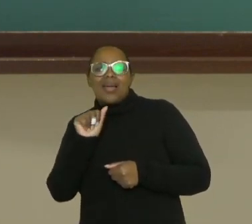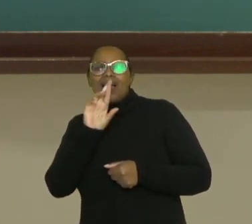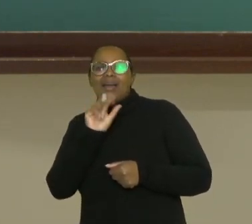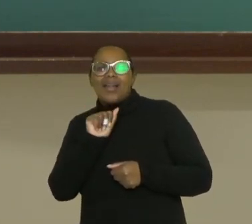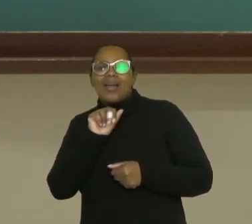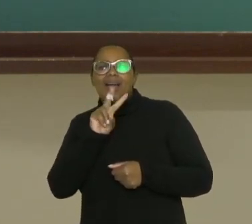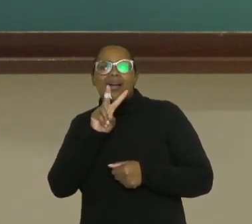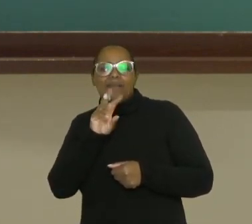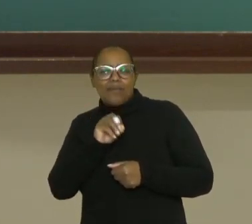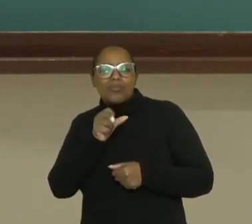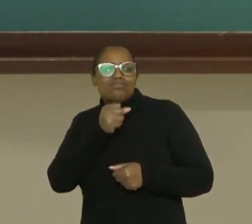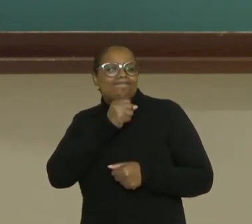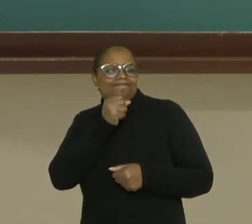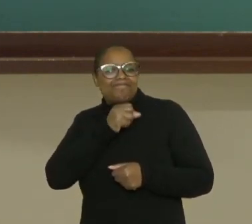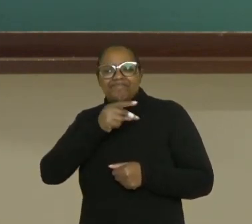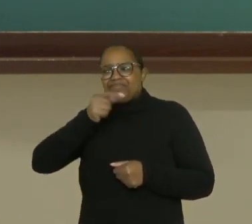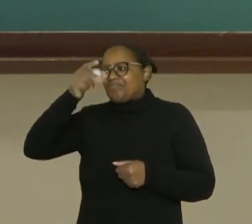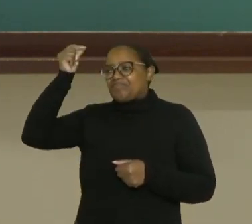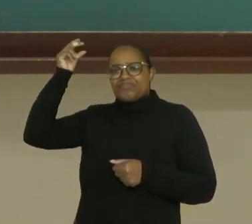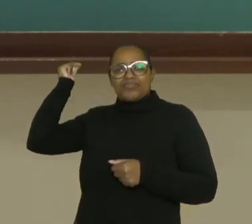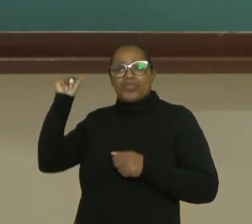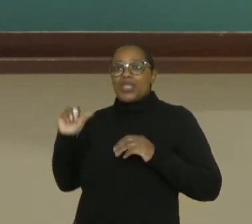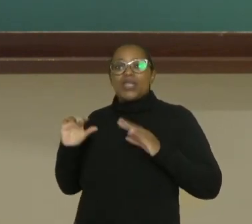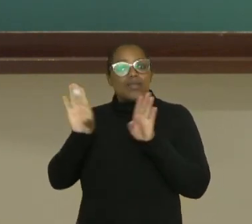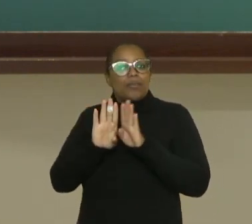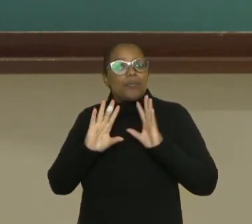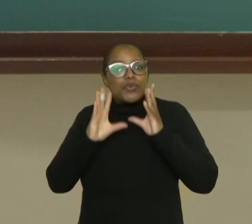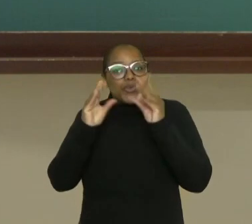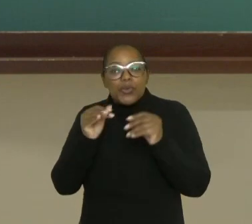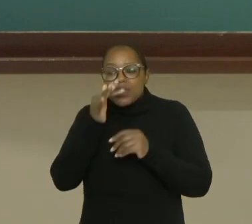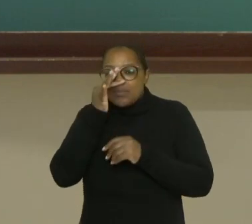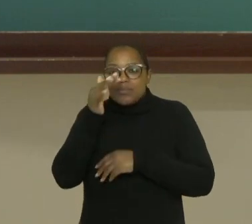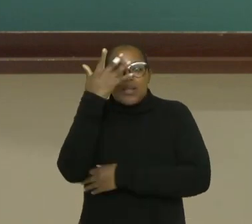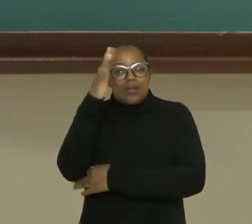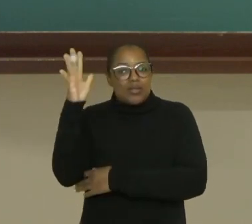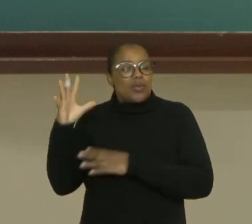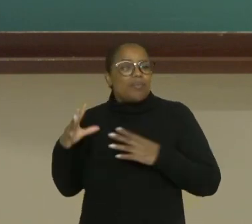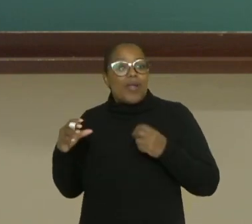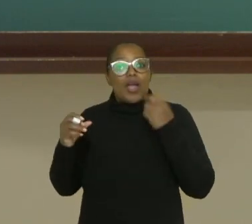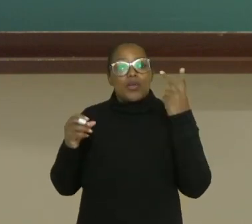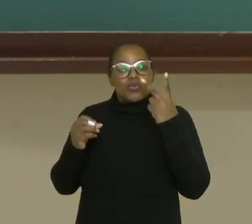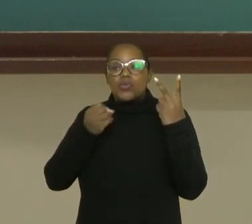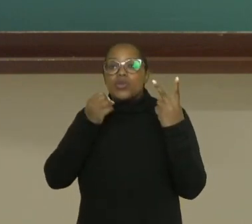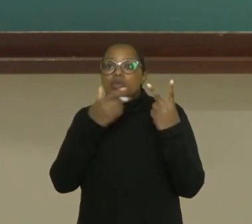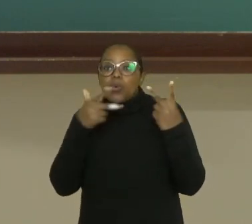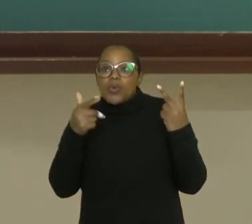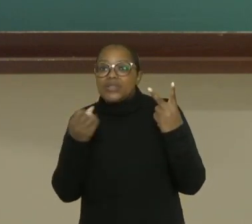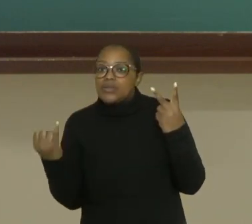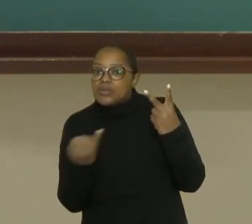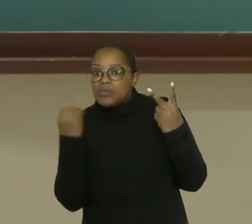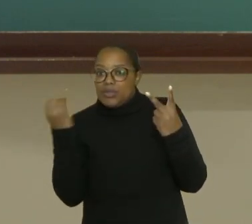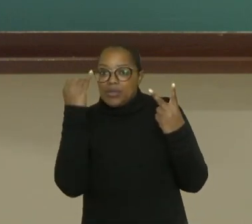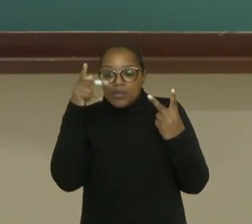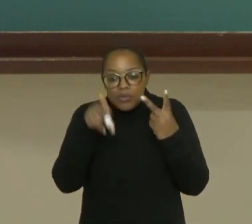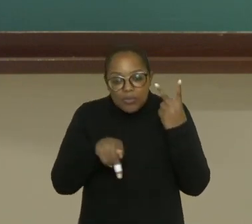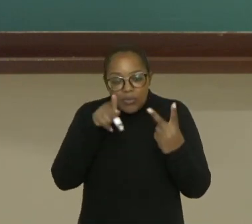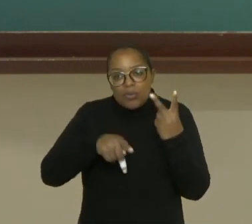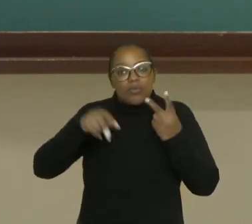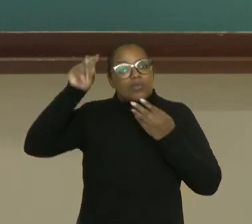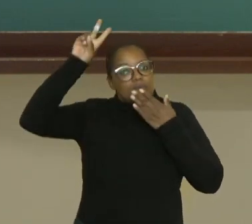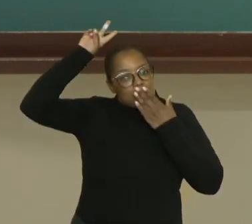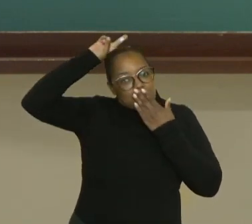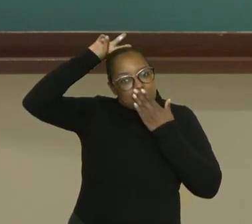E também por toda a natureza. São duas coisas importantes, que é sagrado para os povos indígenas: